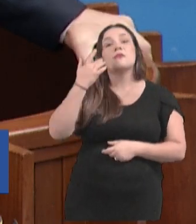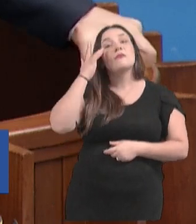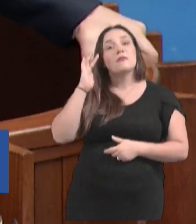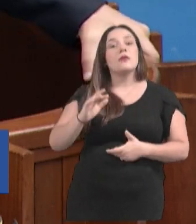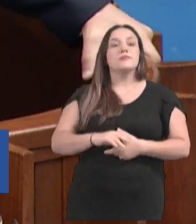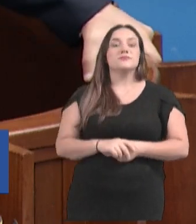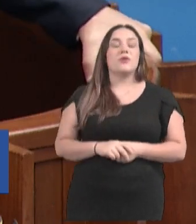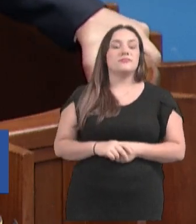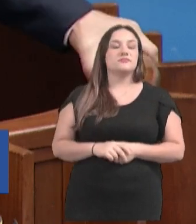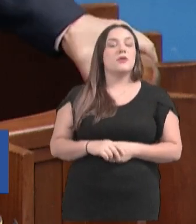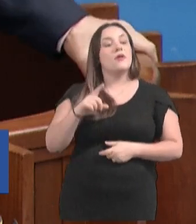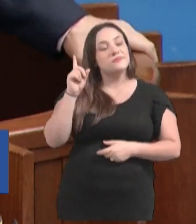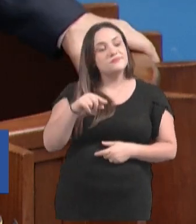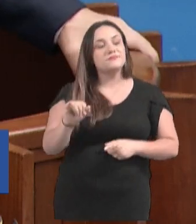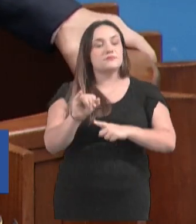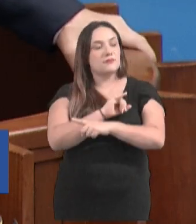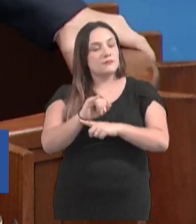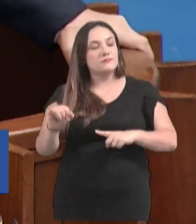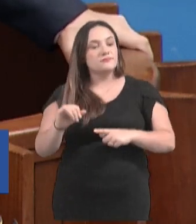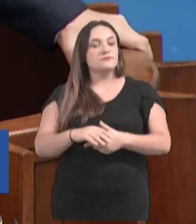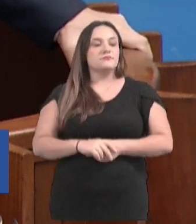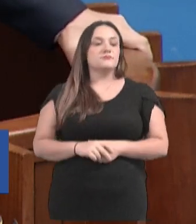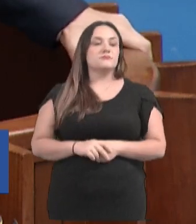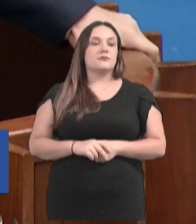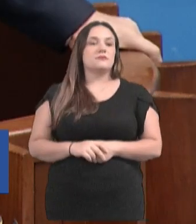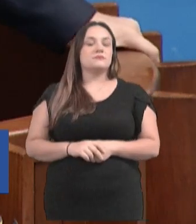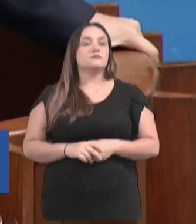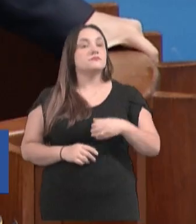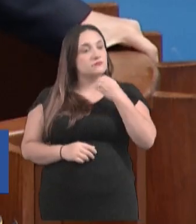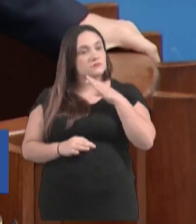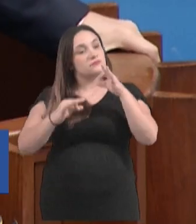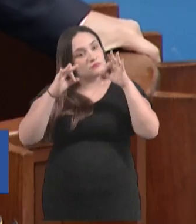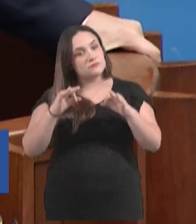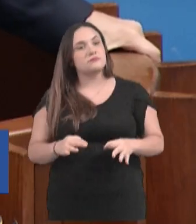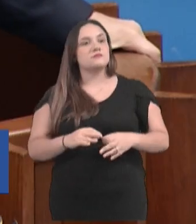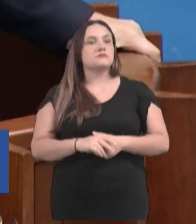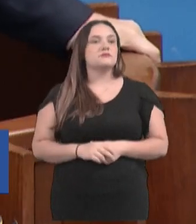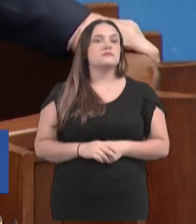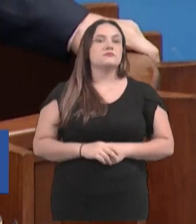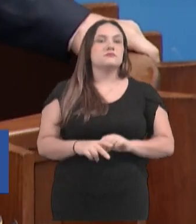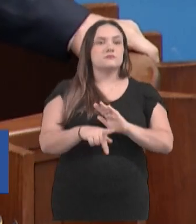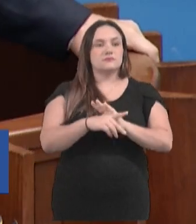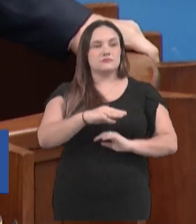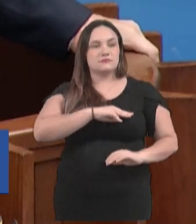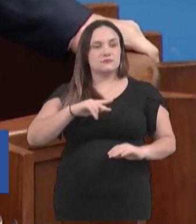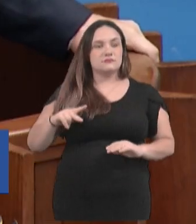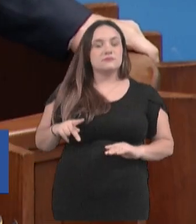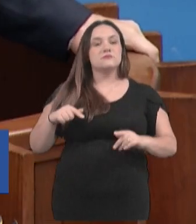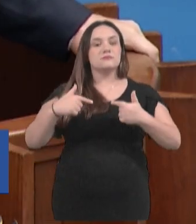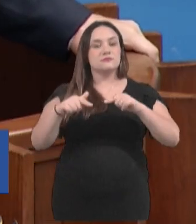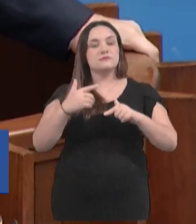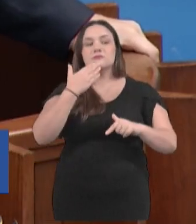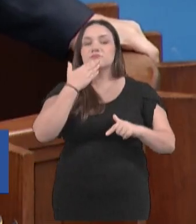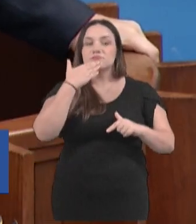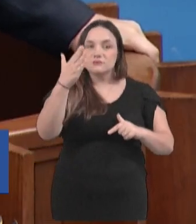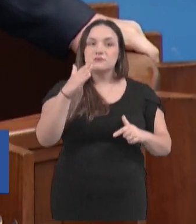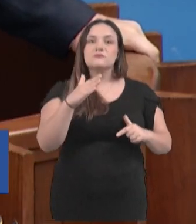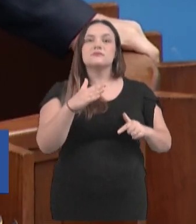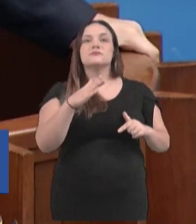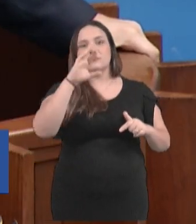que é uma medida bastante acertada do Ministério Público do Trabalho de pedir